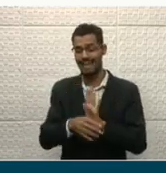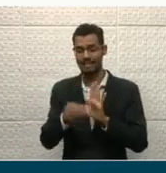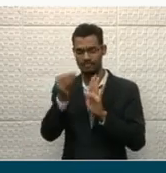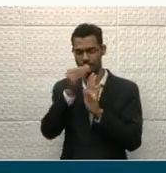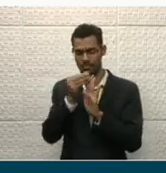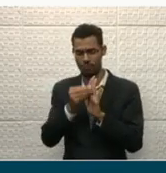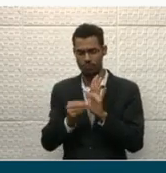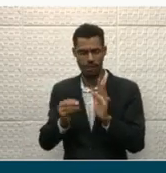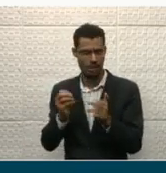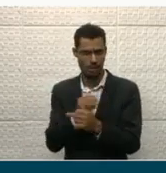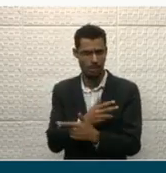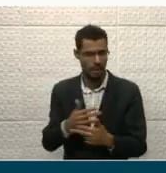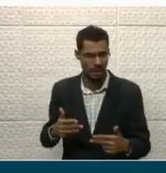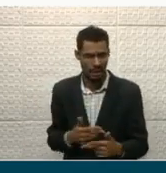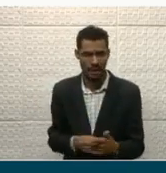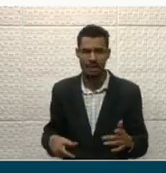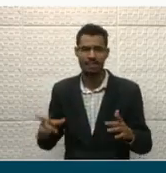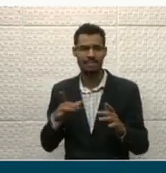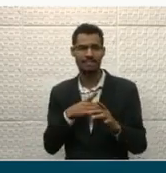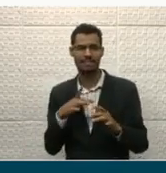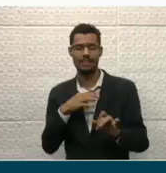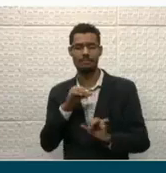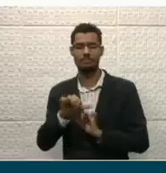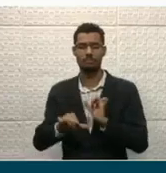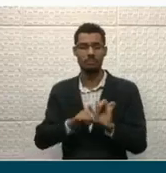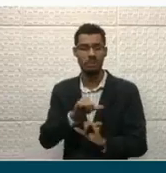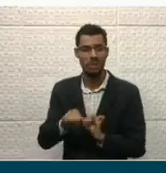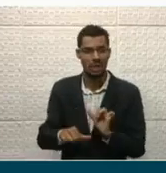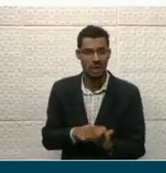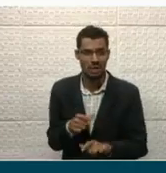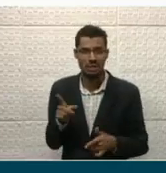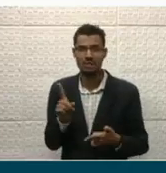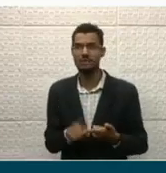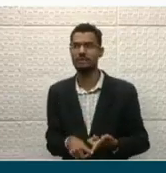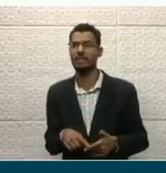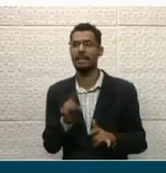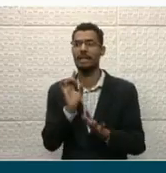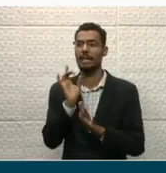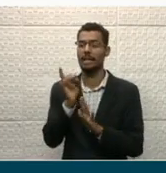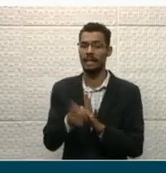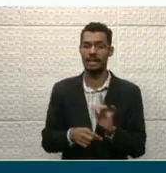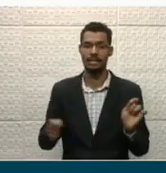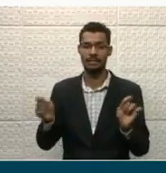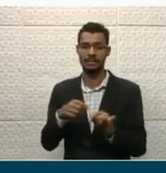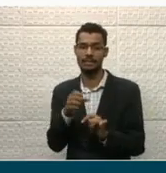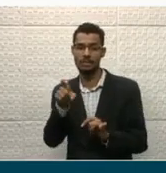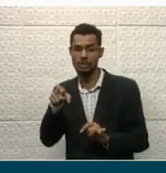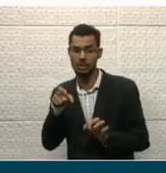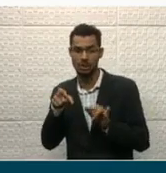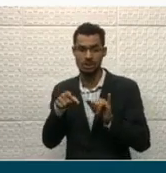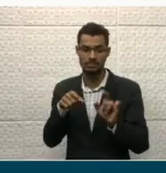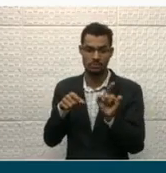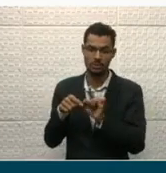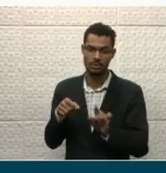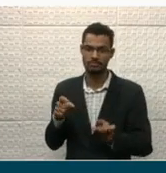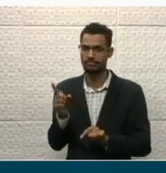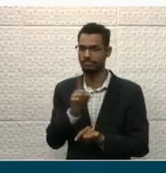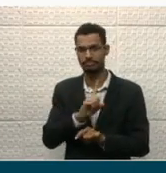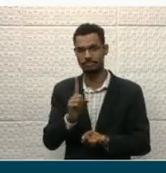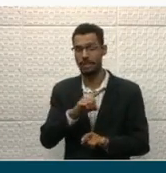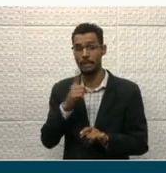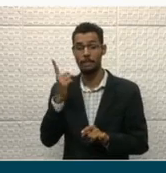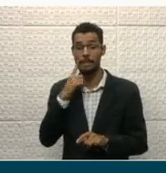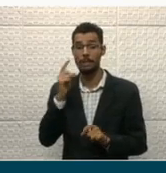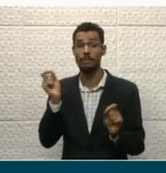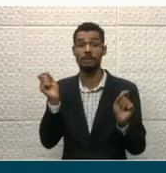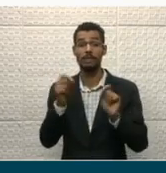dos elementos que compõem essa transformação ou cada um dos coeficientes de x, y e z. Na verdade, eu